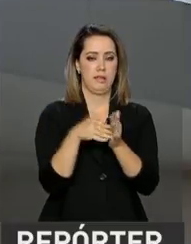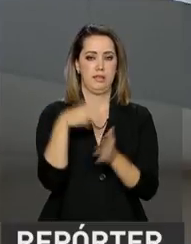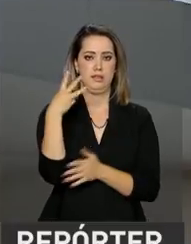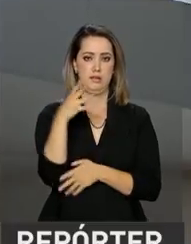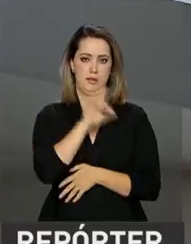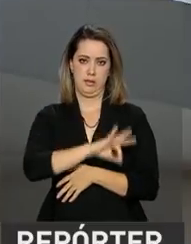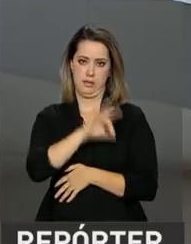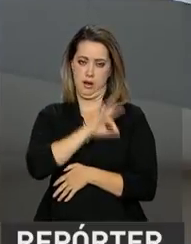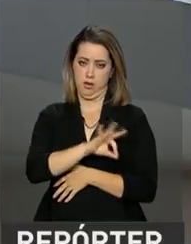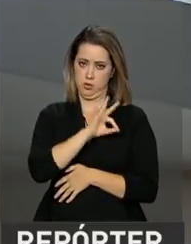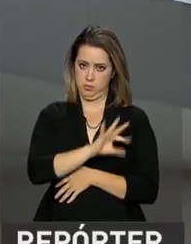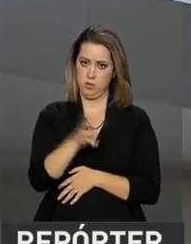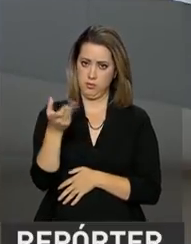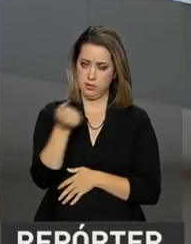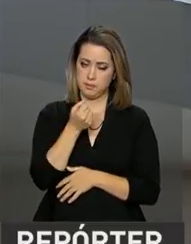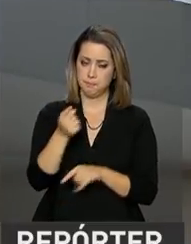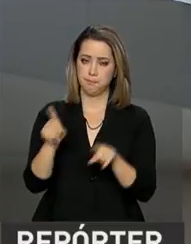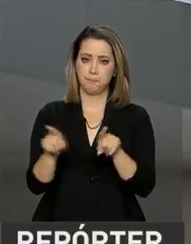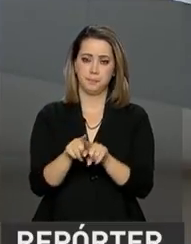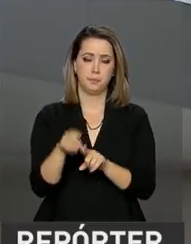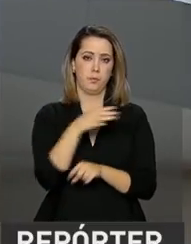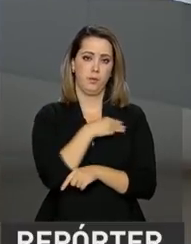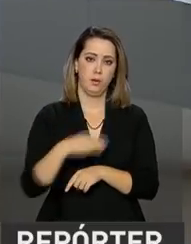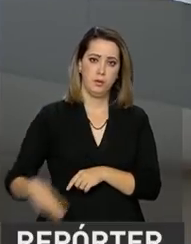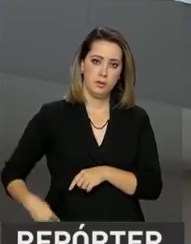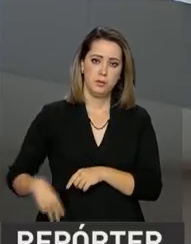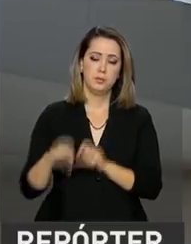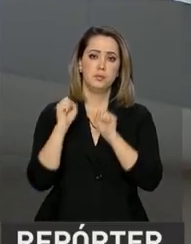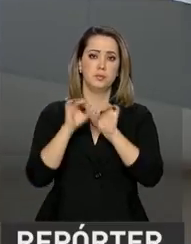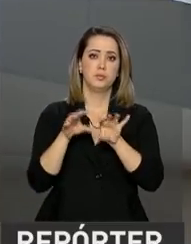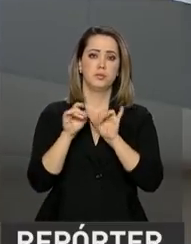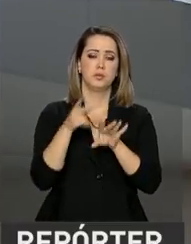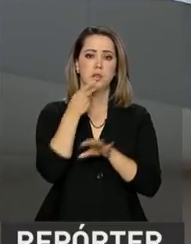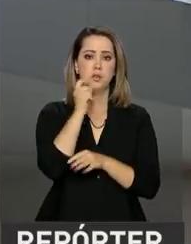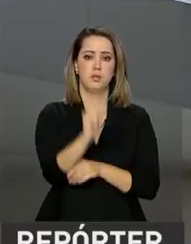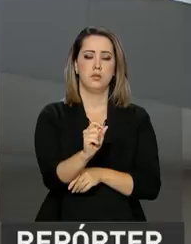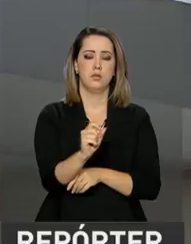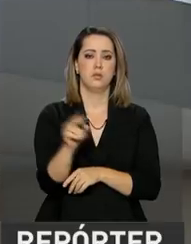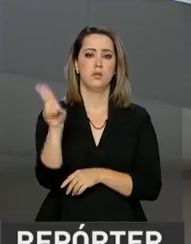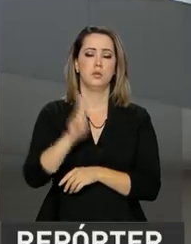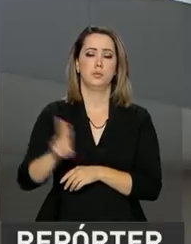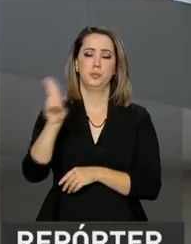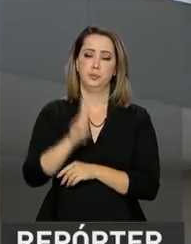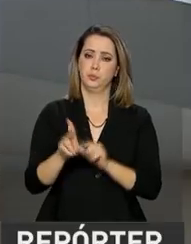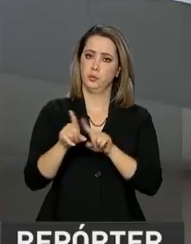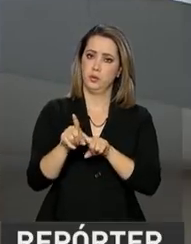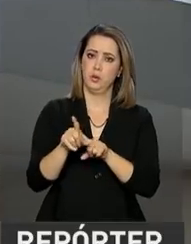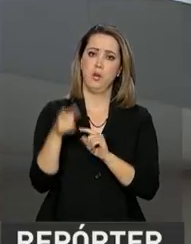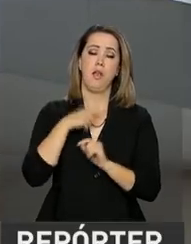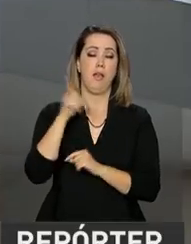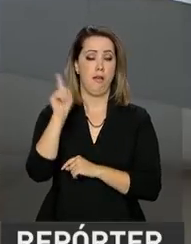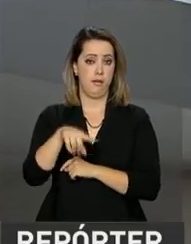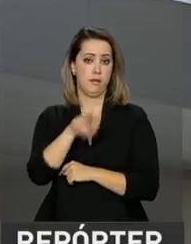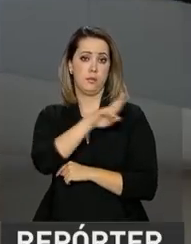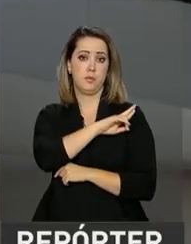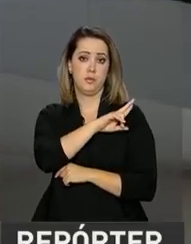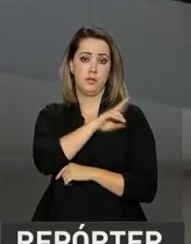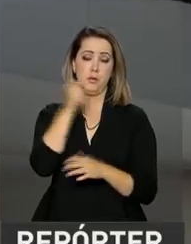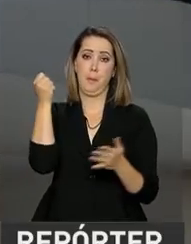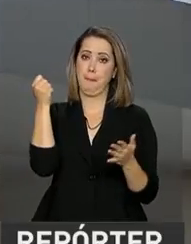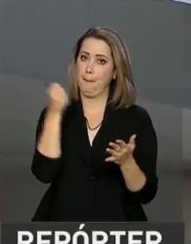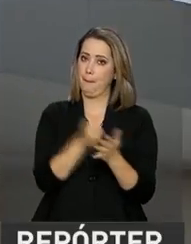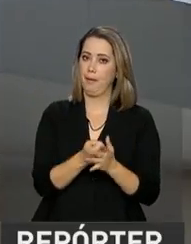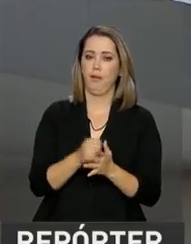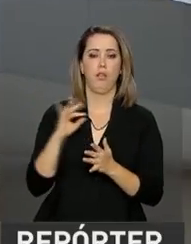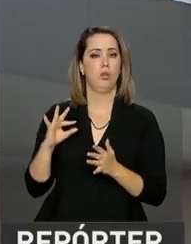salários mínimos o ministro da educação mendonça filho afirmou que as universidades serão responsáveis por bancar